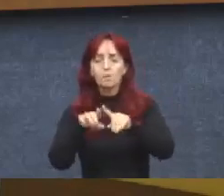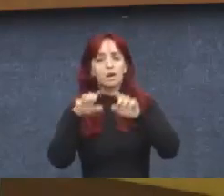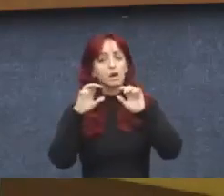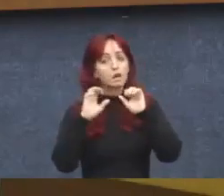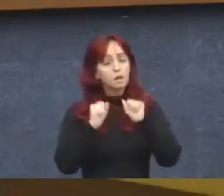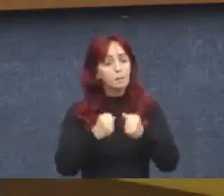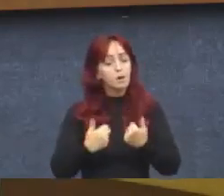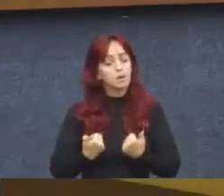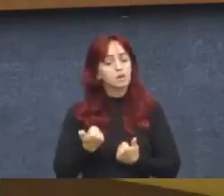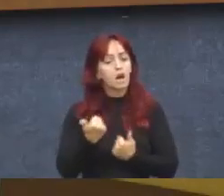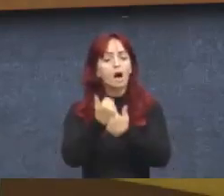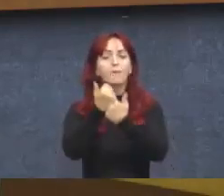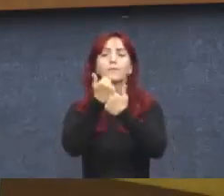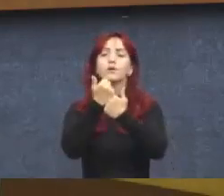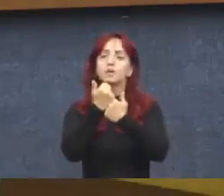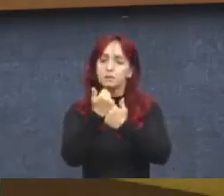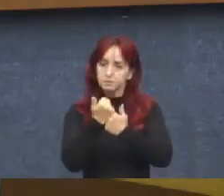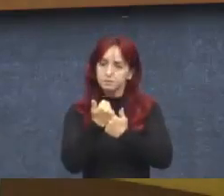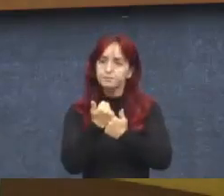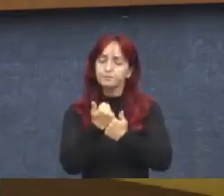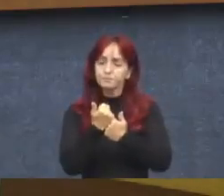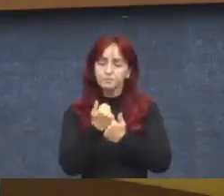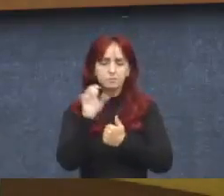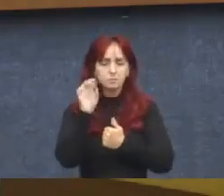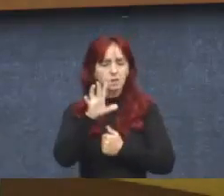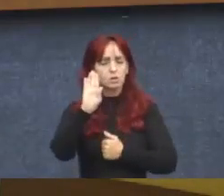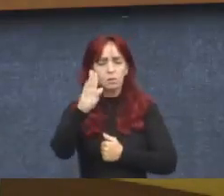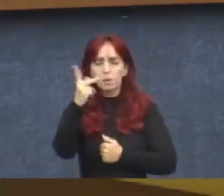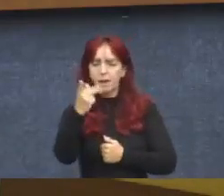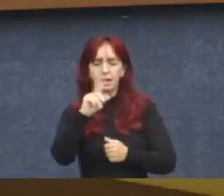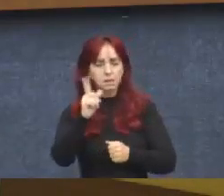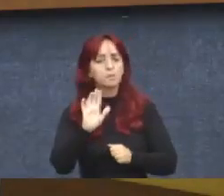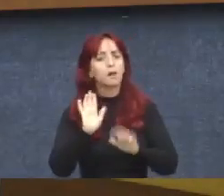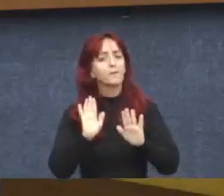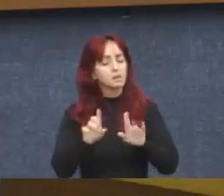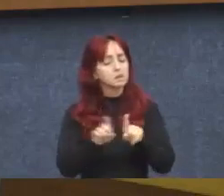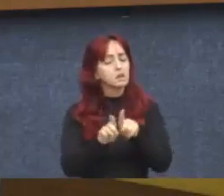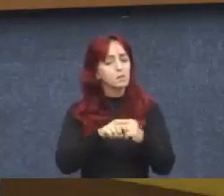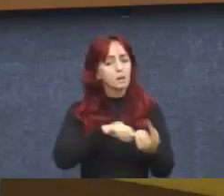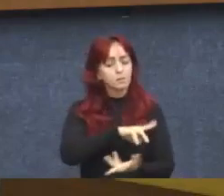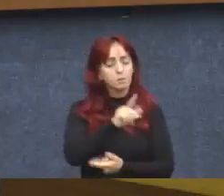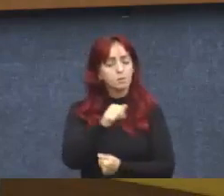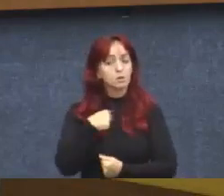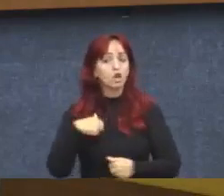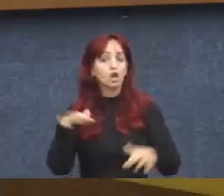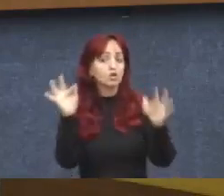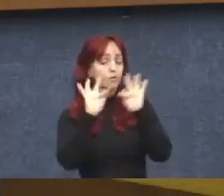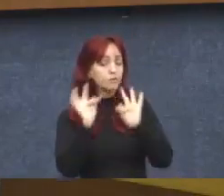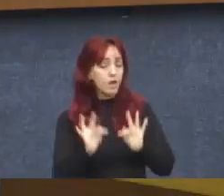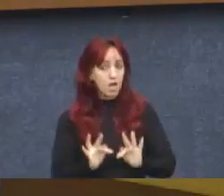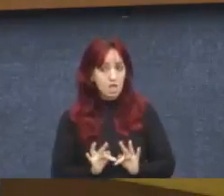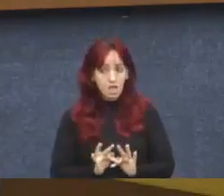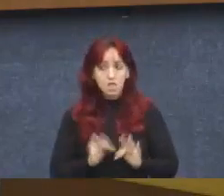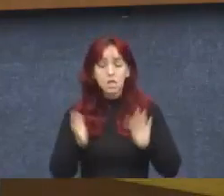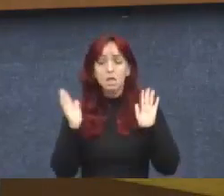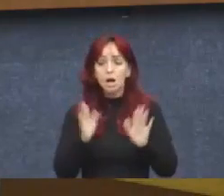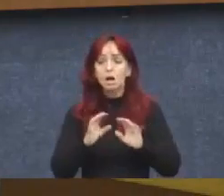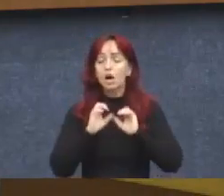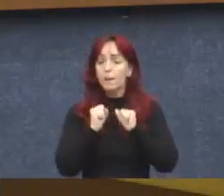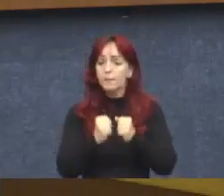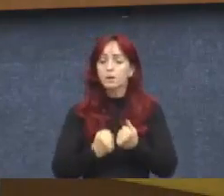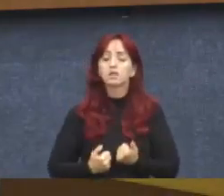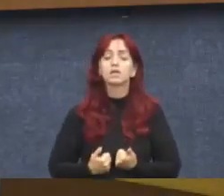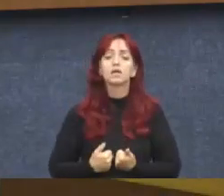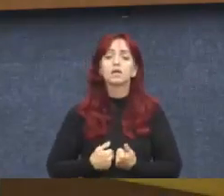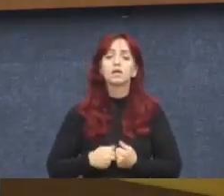causa tão nobre, não só para a cidade, mas para o planeta. Então, a gente fica muito feliz e agora poder contar de